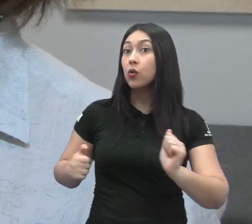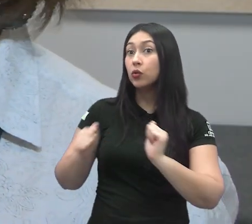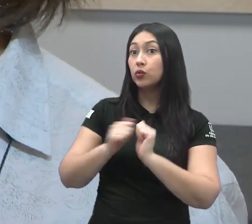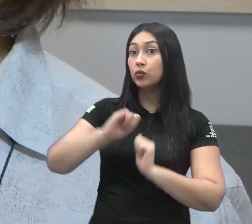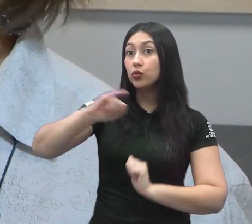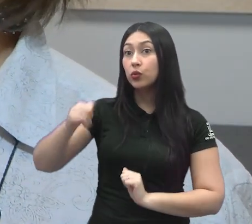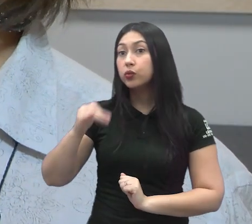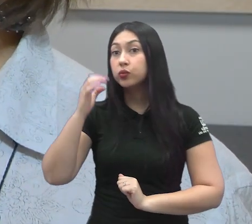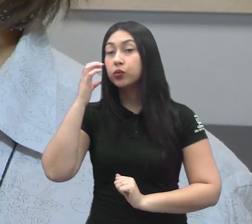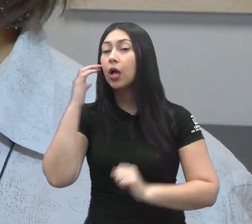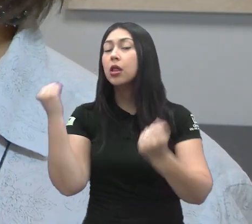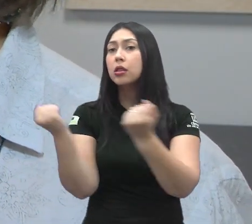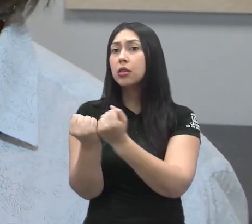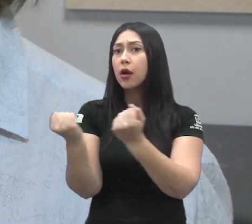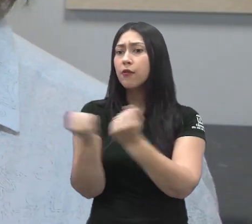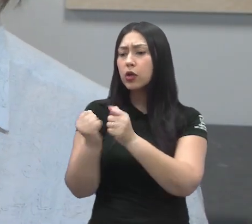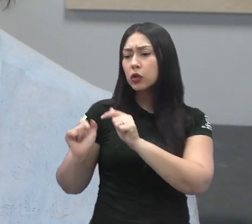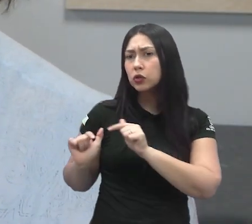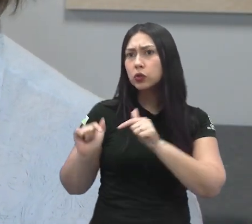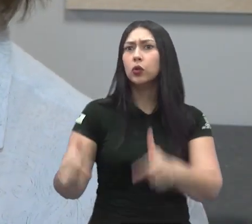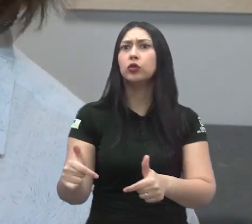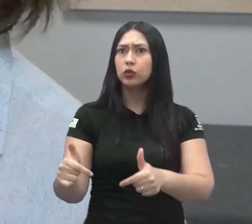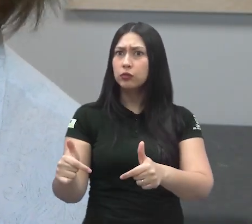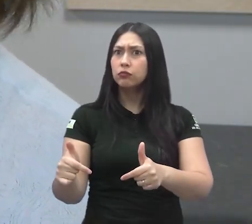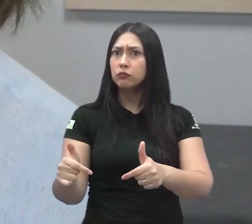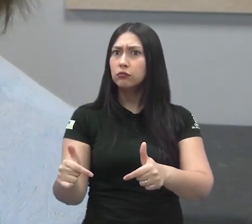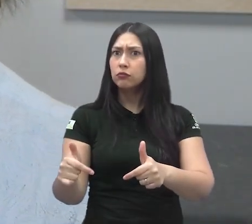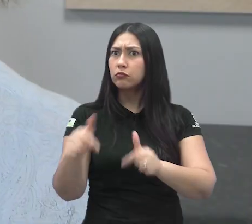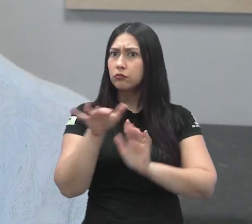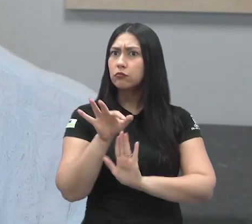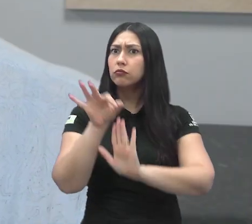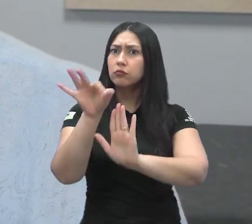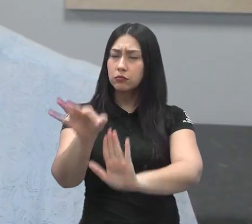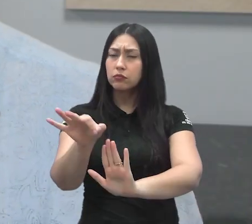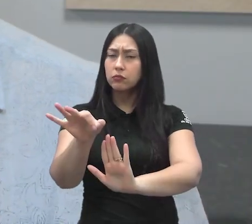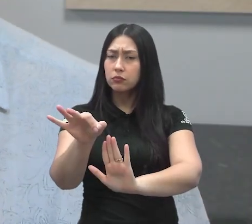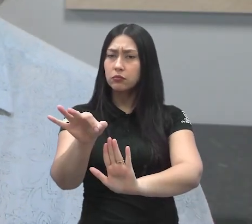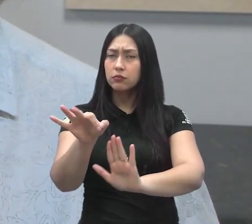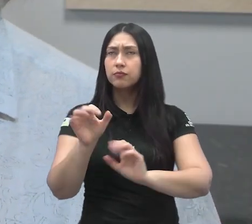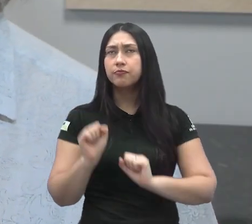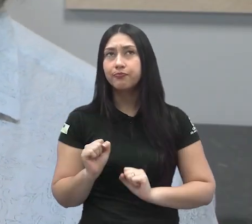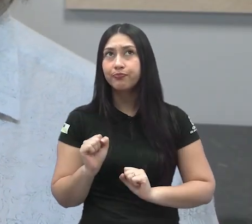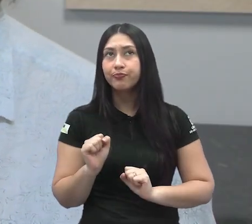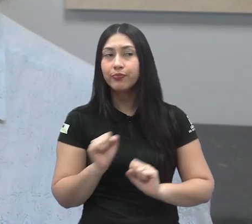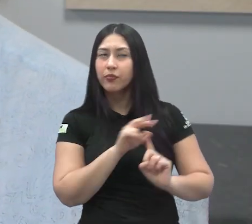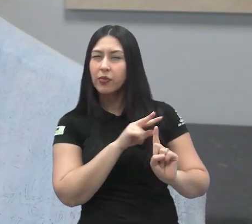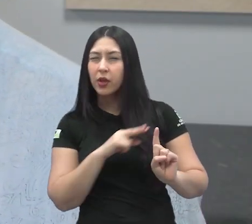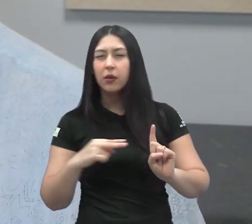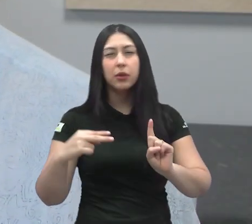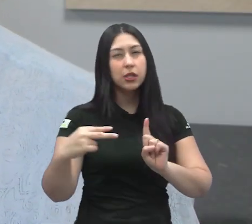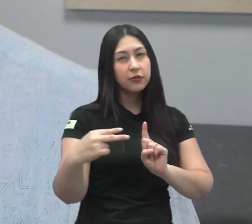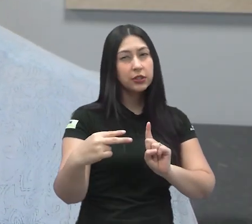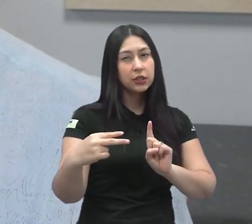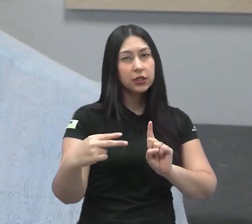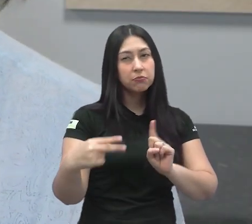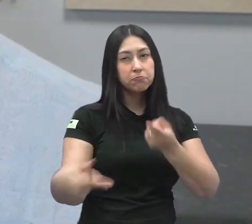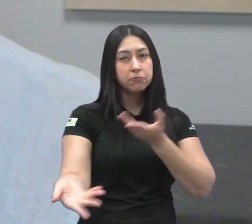defendendo as nossas posições, os nossos encaminhamentos. Do ponto de